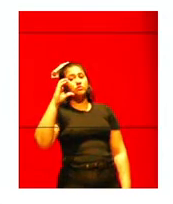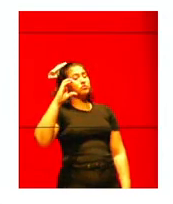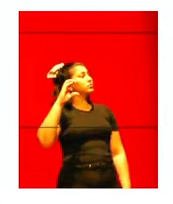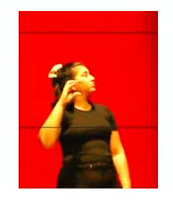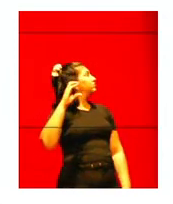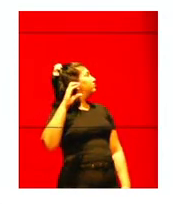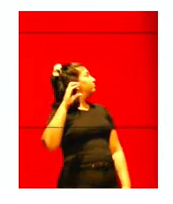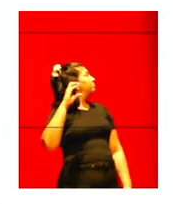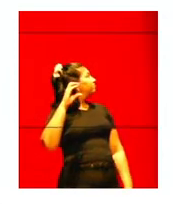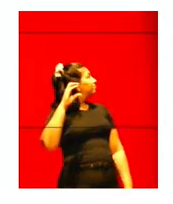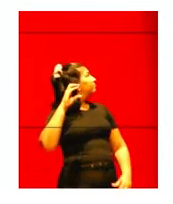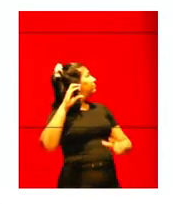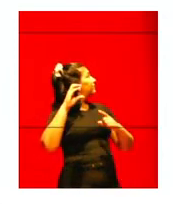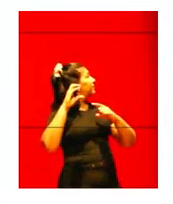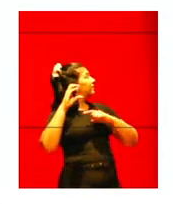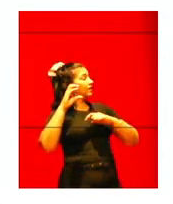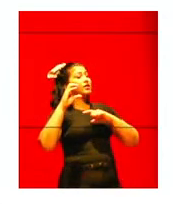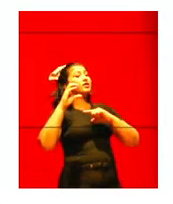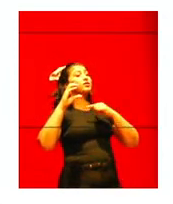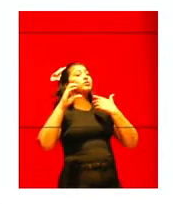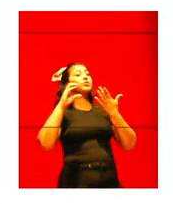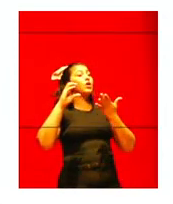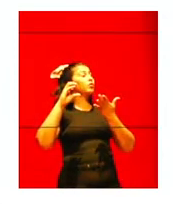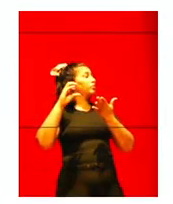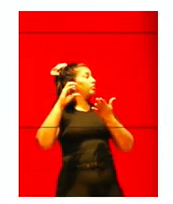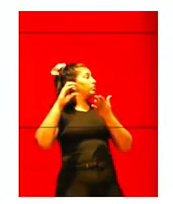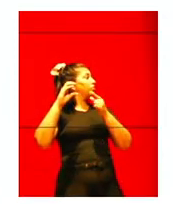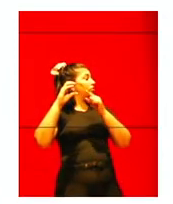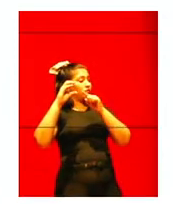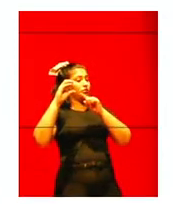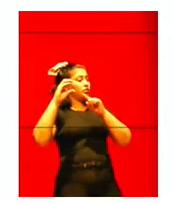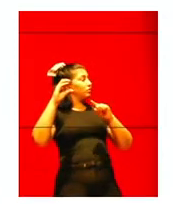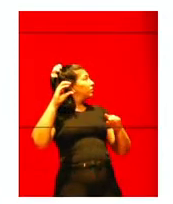Digam para mim, quantos carbonos tem ali?